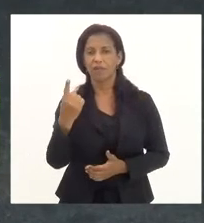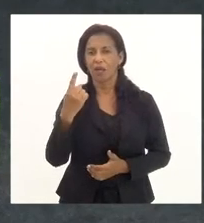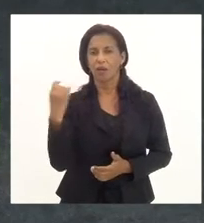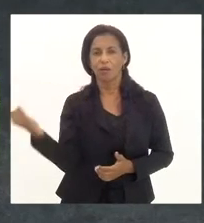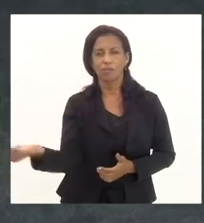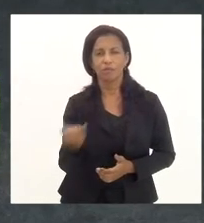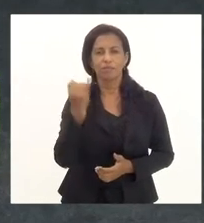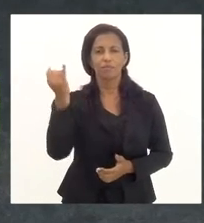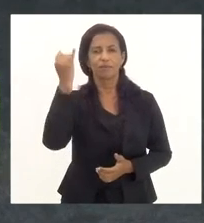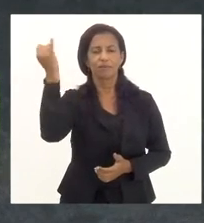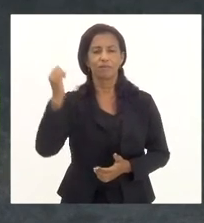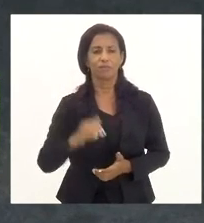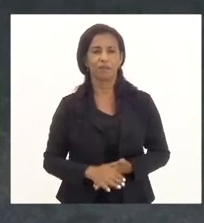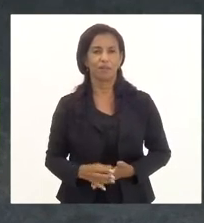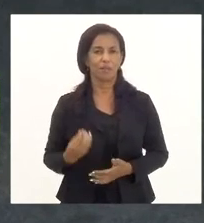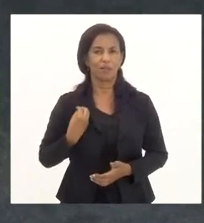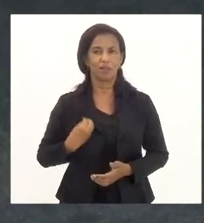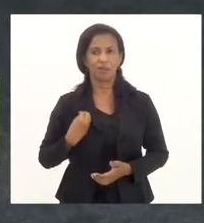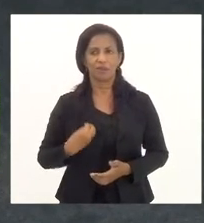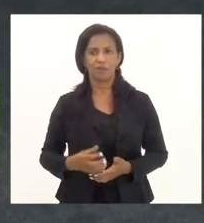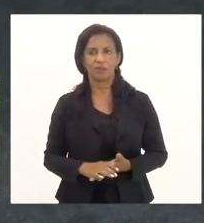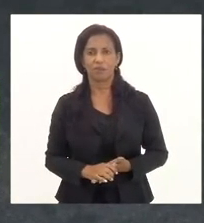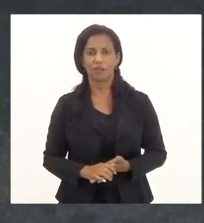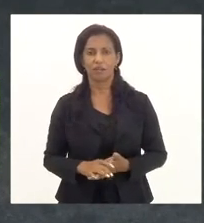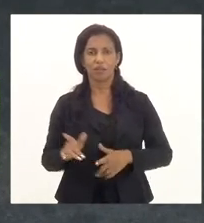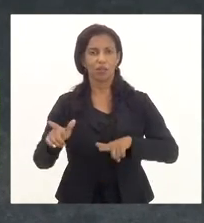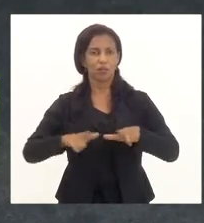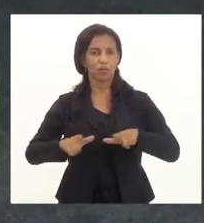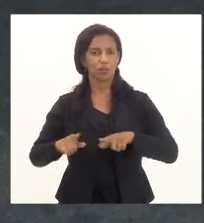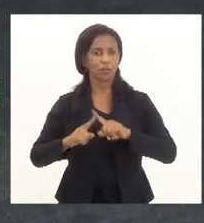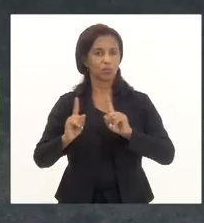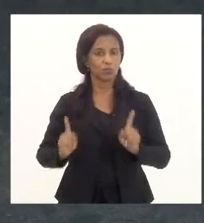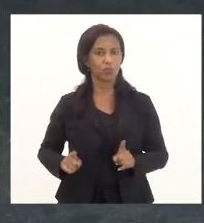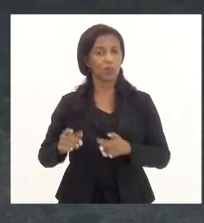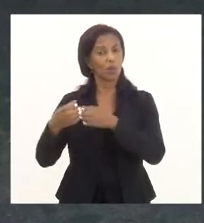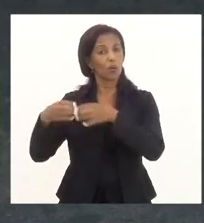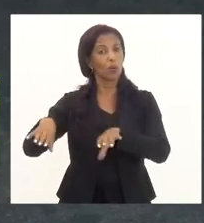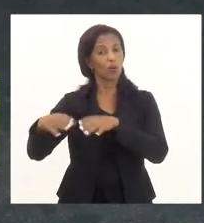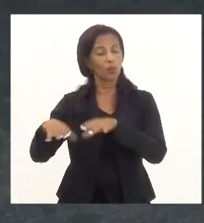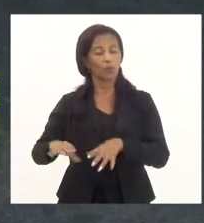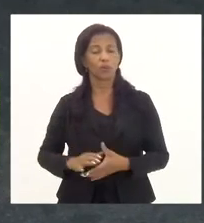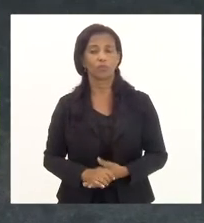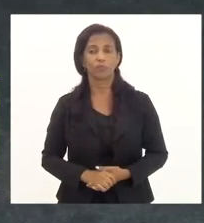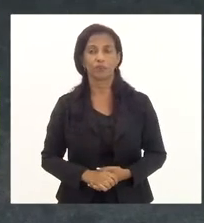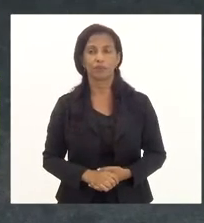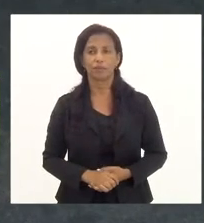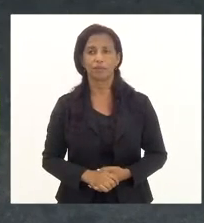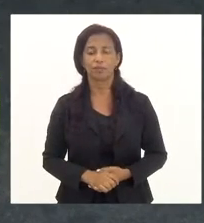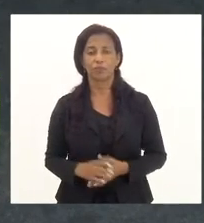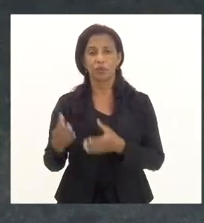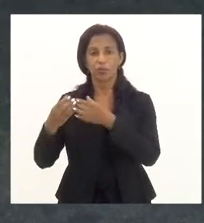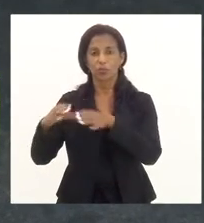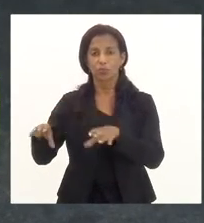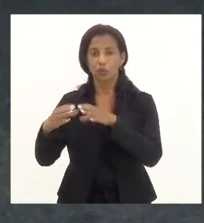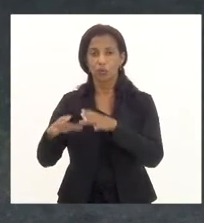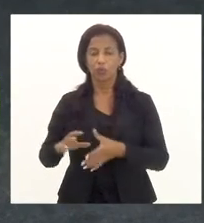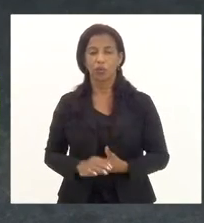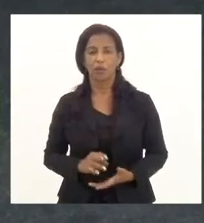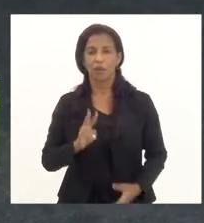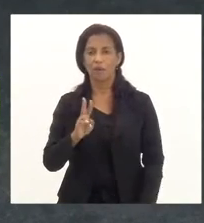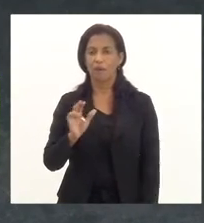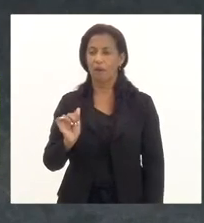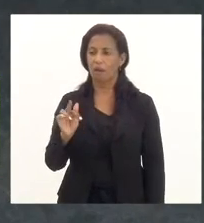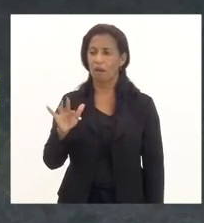que é fundamental para sobrevivência e do serviço público que são os concursos os concursos por